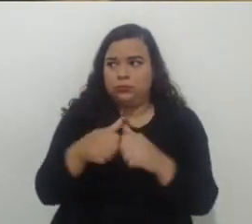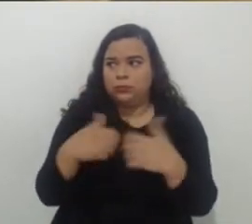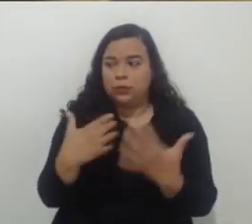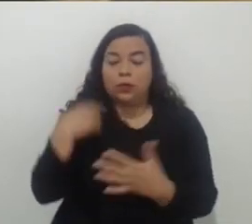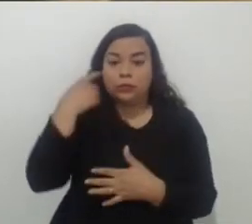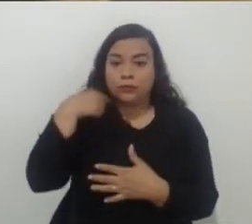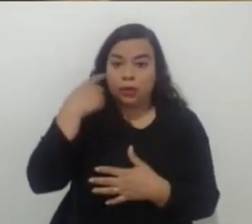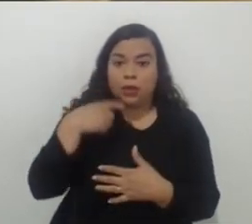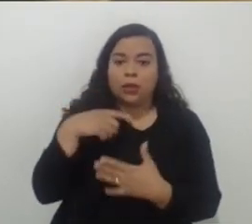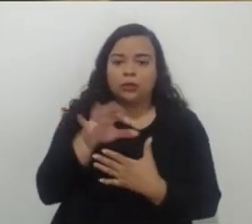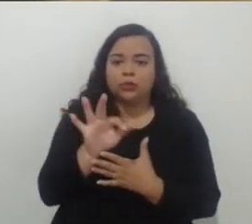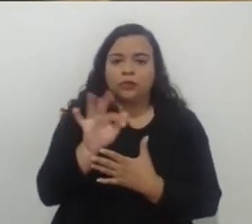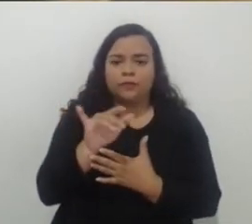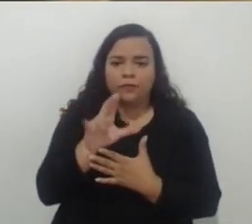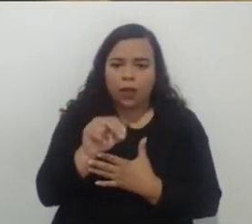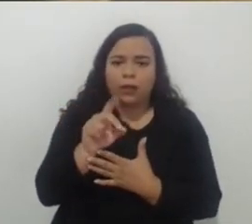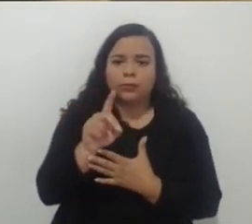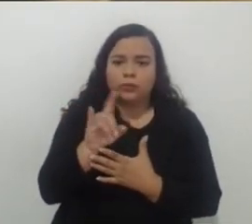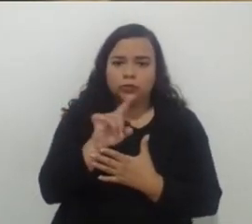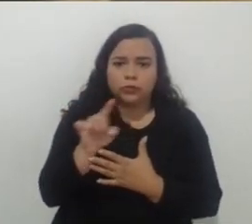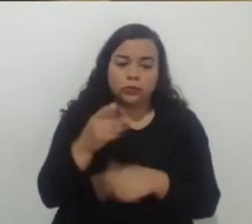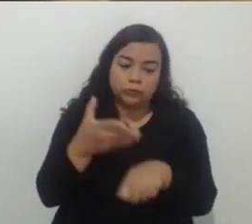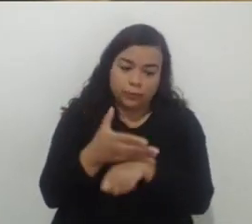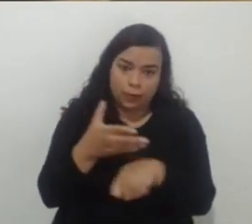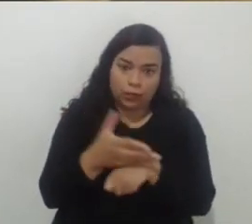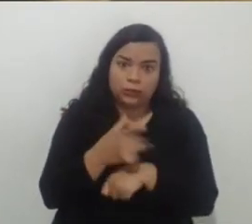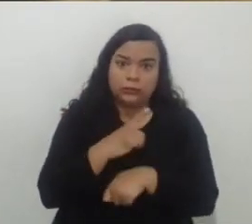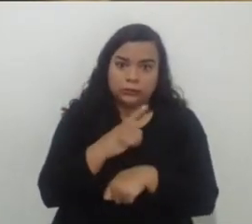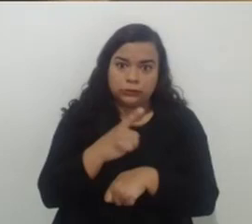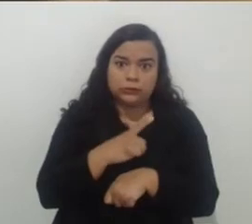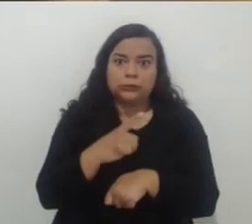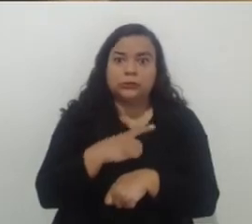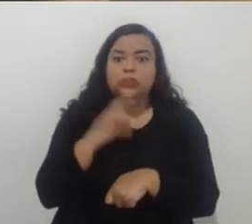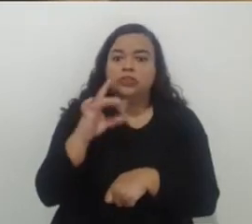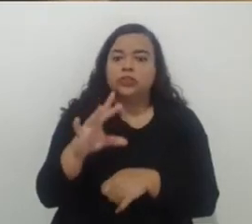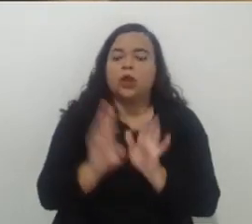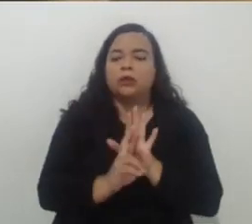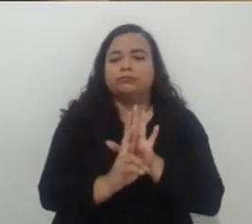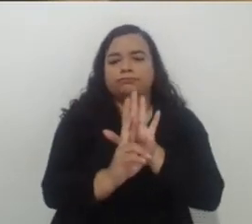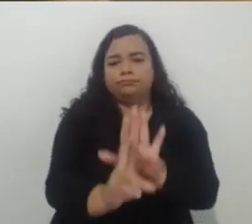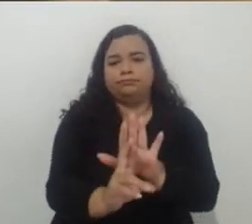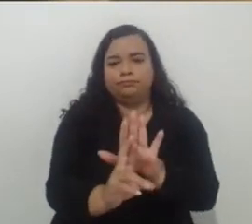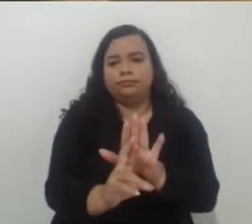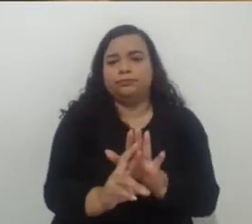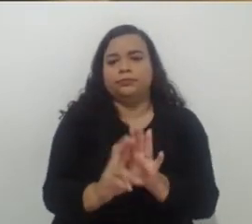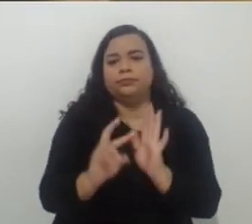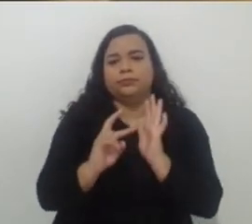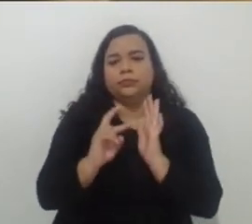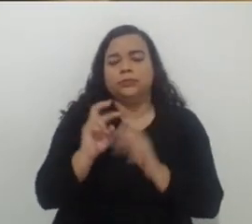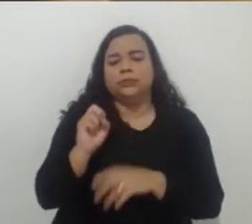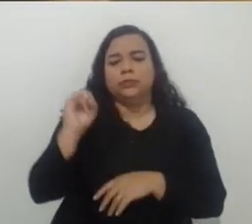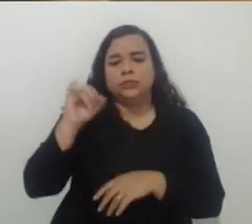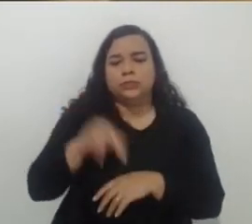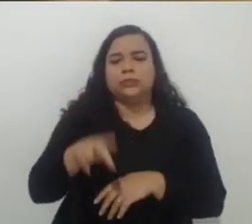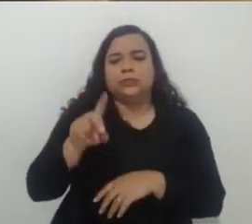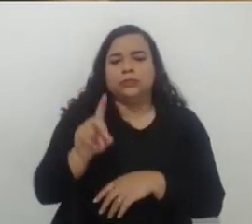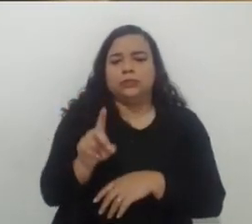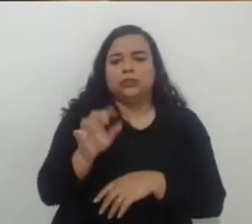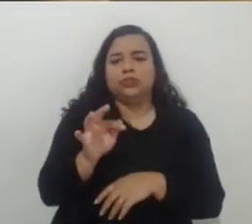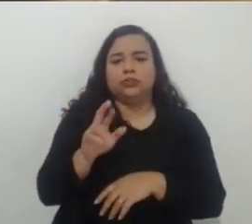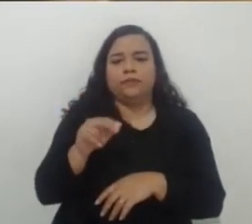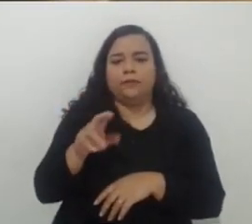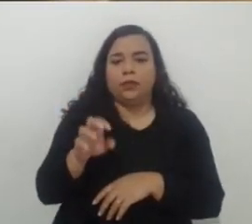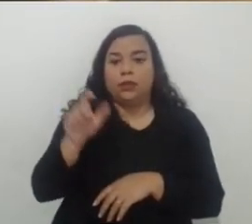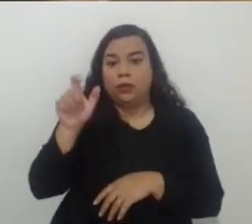ele participou dessa feitura do acordo apenas na condição de representante do Sindiferne. Em nenhum momento ele está disposto,